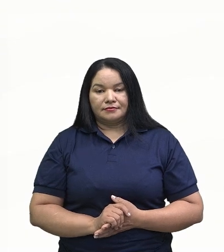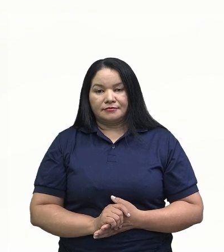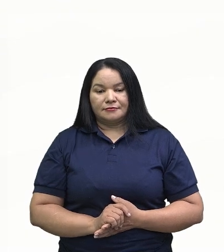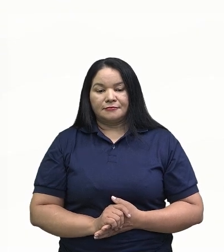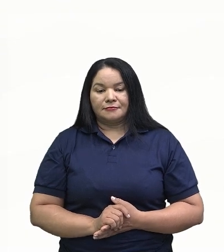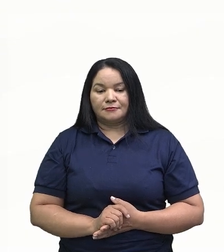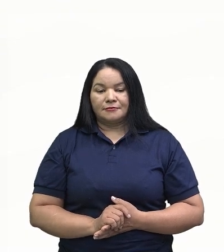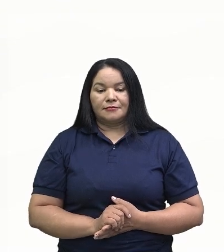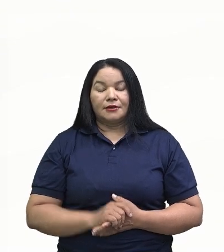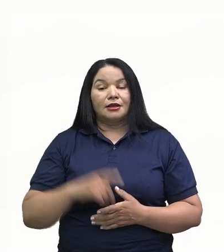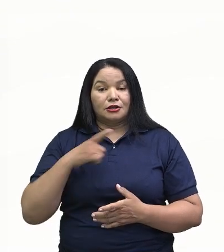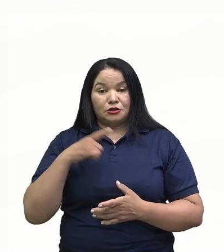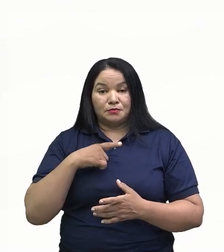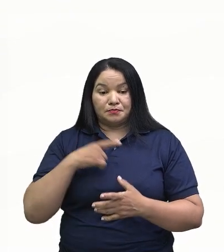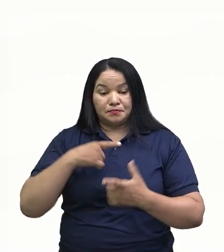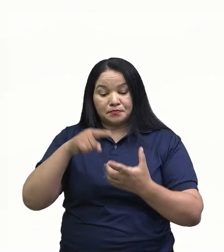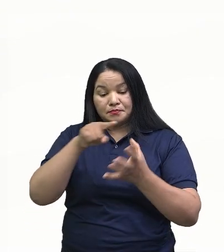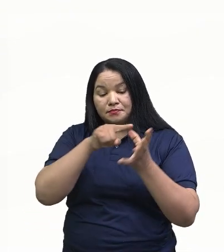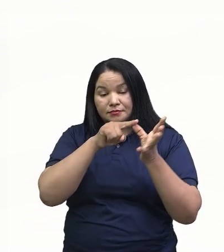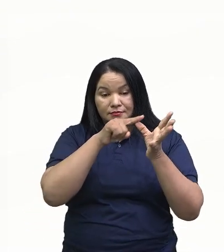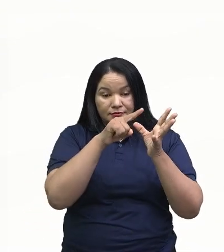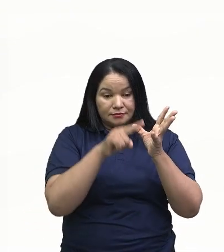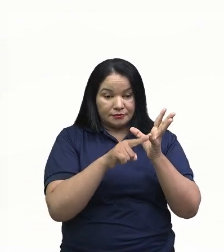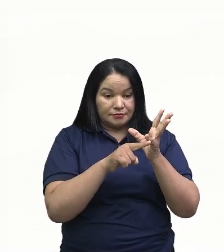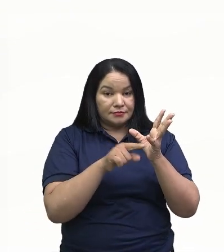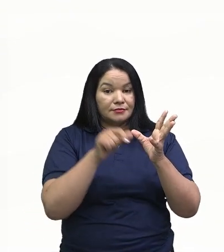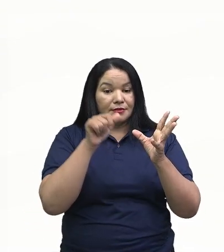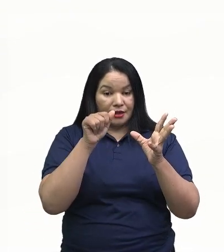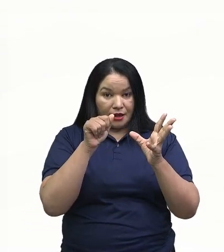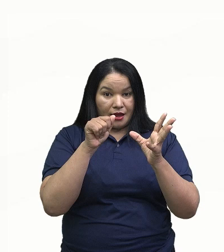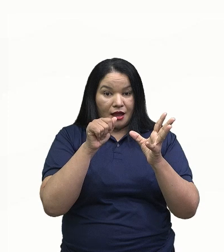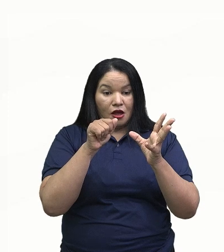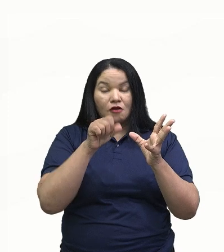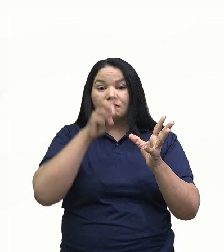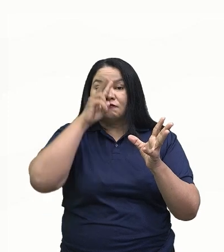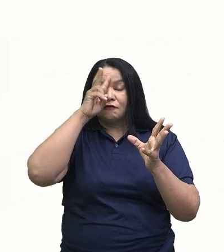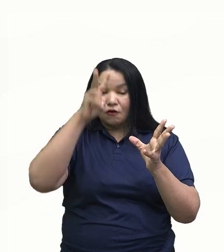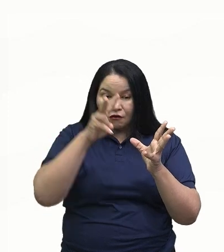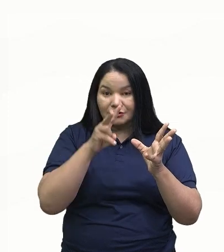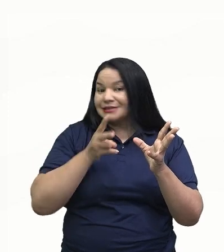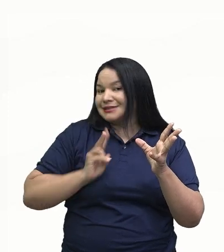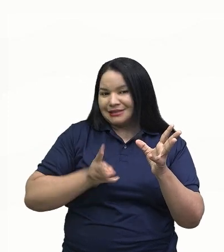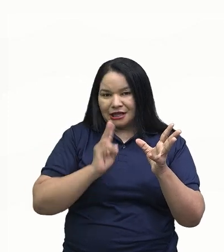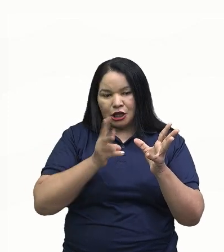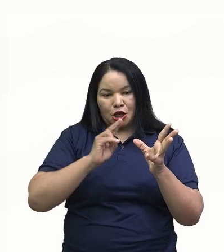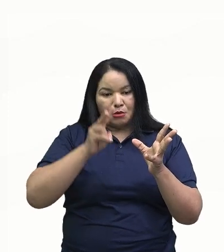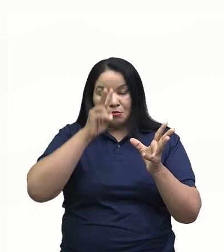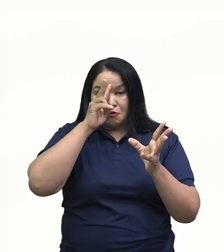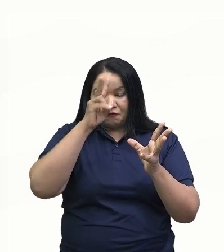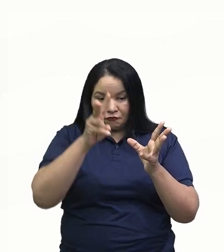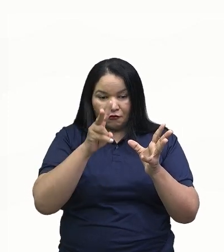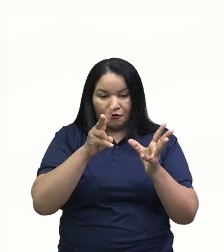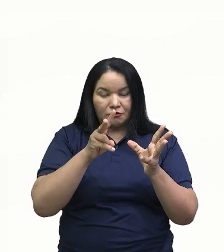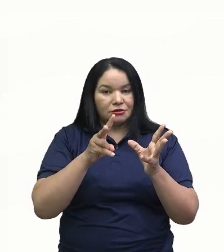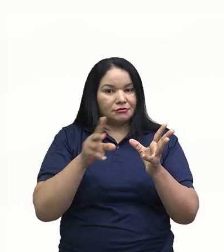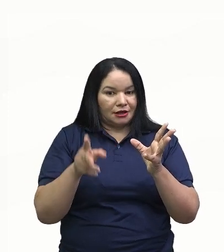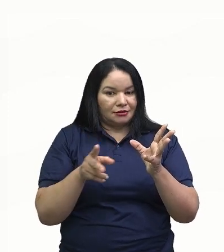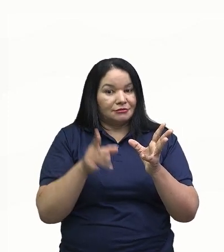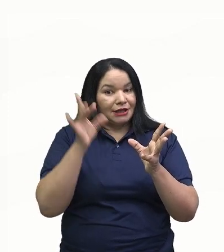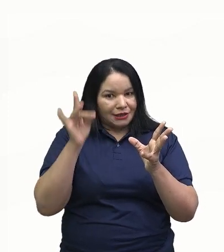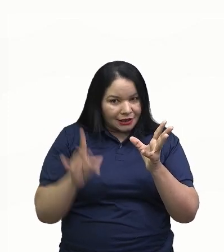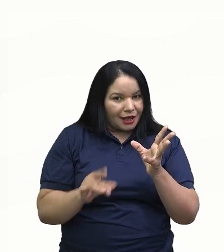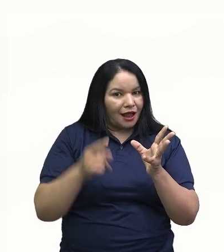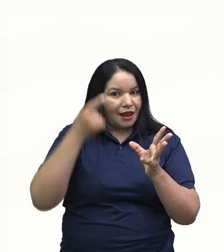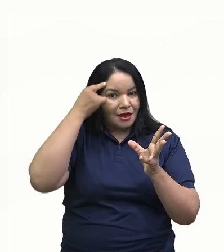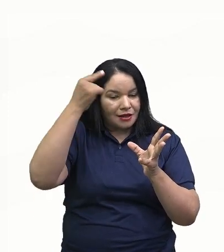aqui nós temos uma vogal tônica, que o A, por exemplo, ele sempre será tônico, a gente sempre tem que lembrar desse detalhe. E